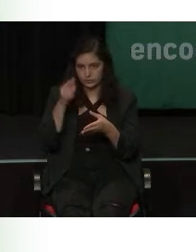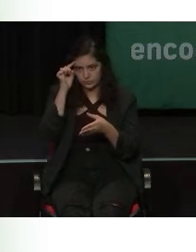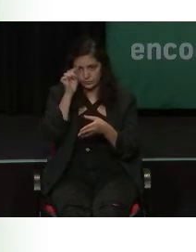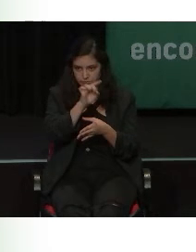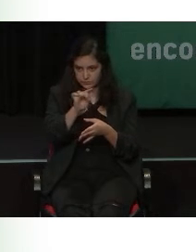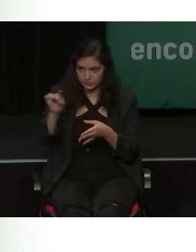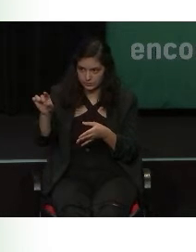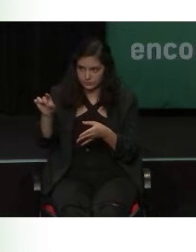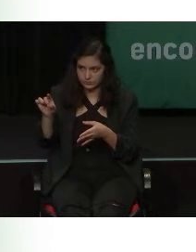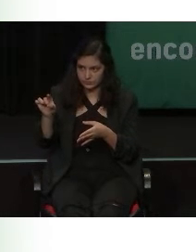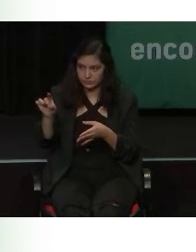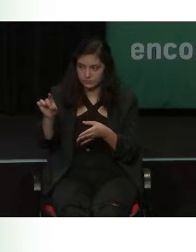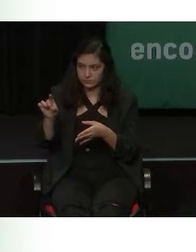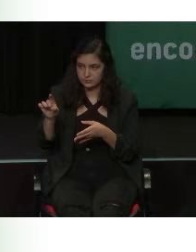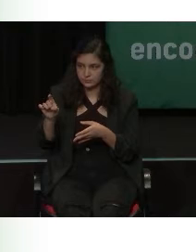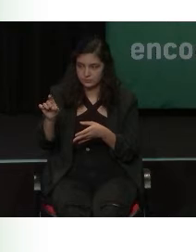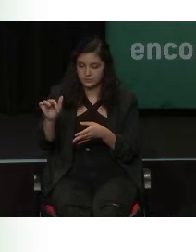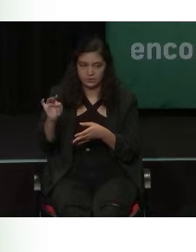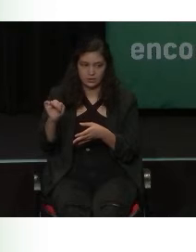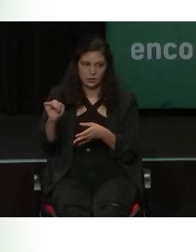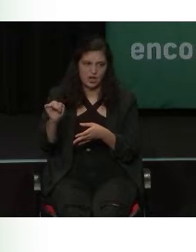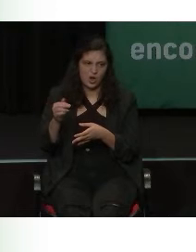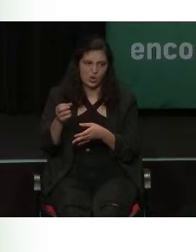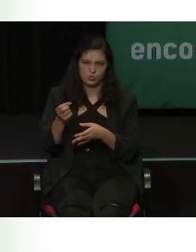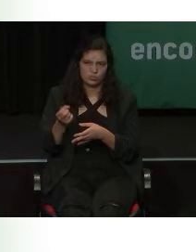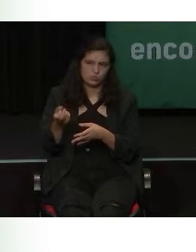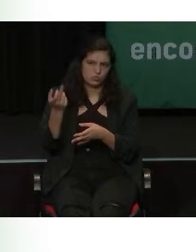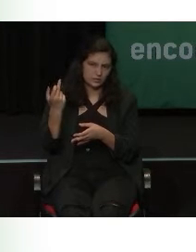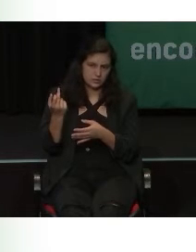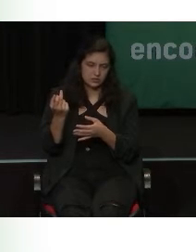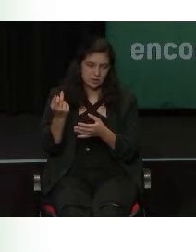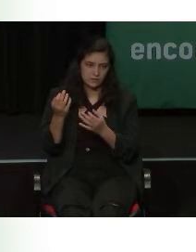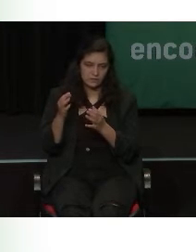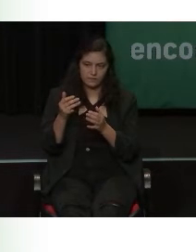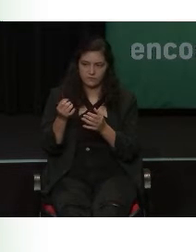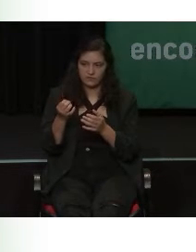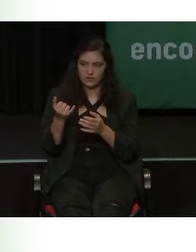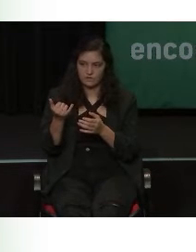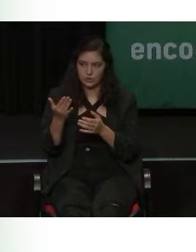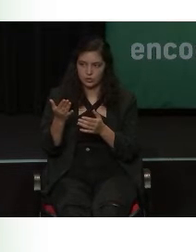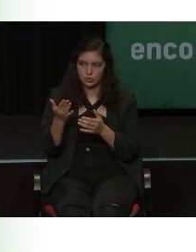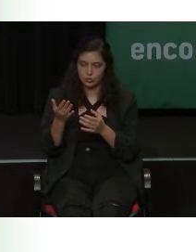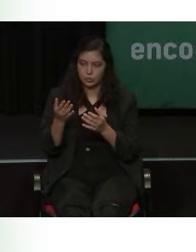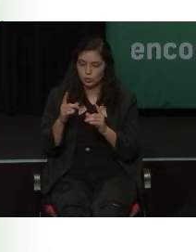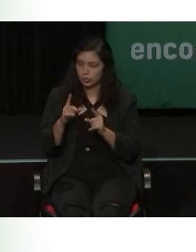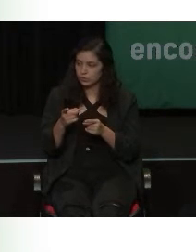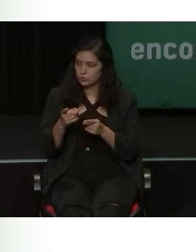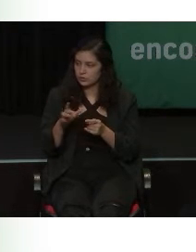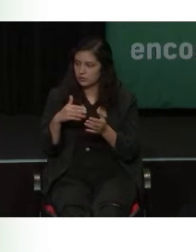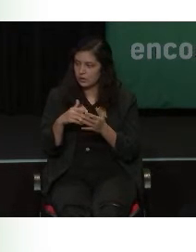that everyone knows. Começa mais ou menos há um ano. It started em 1 year início de ago, 2021. beginning of Chamámos de